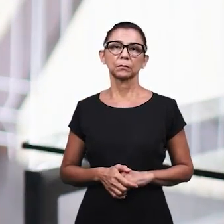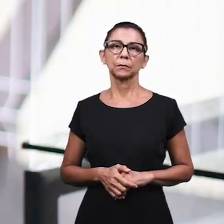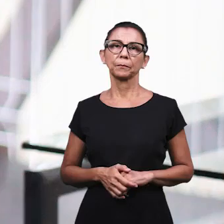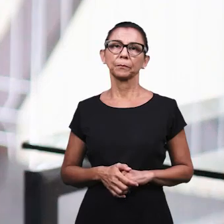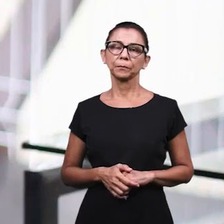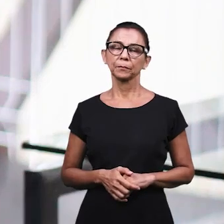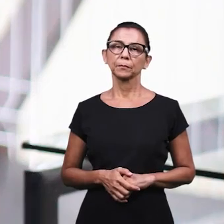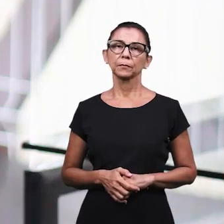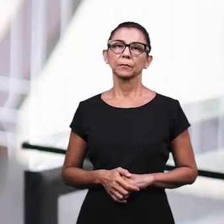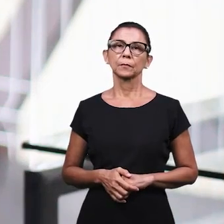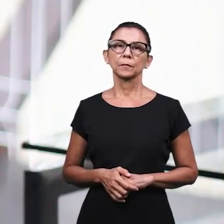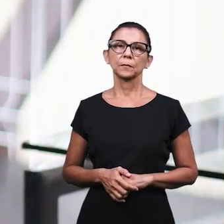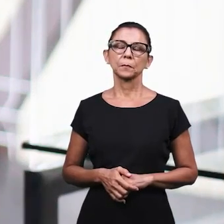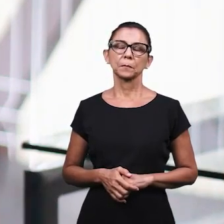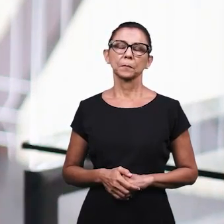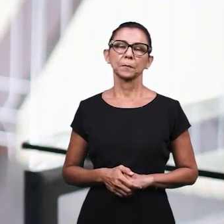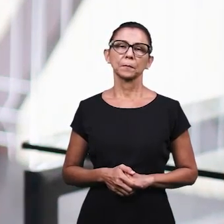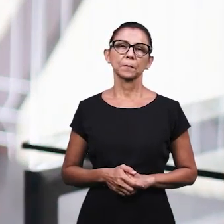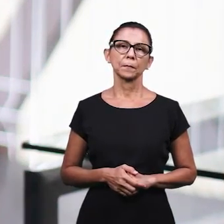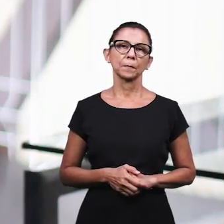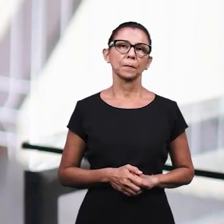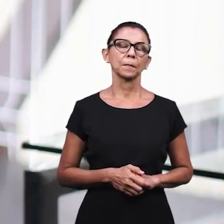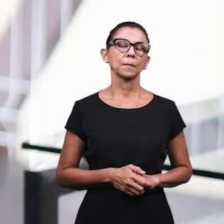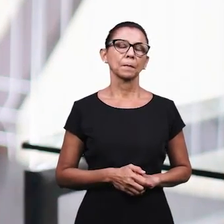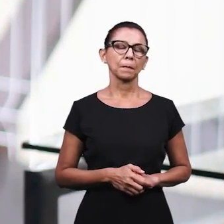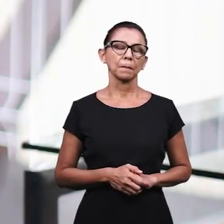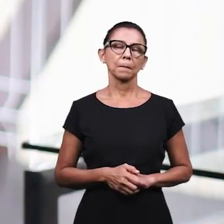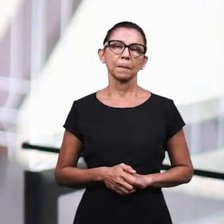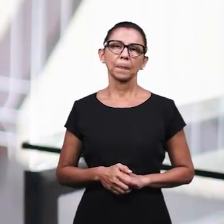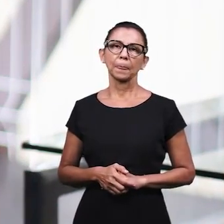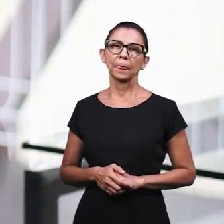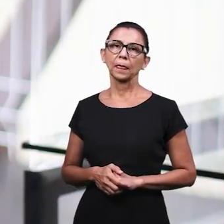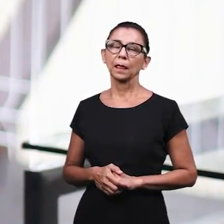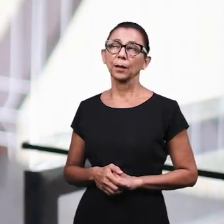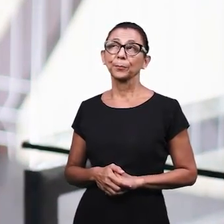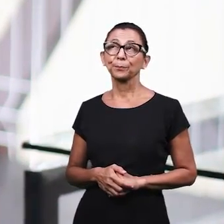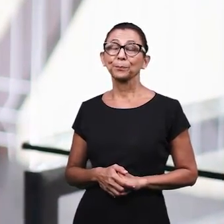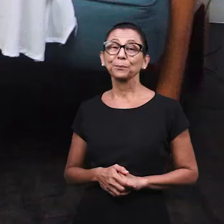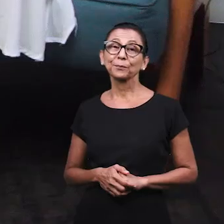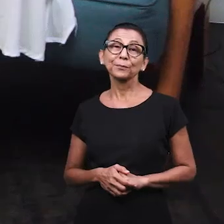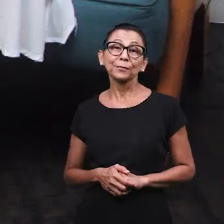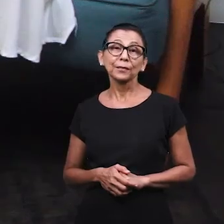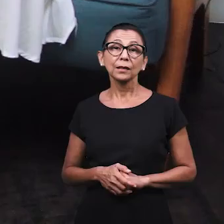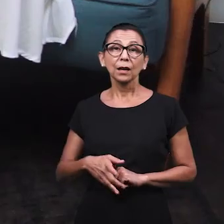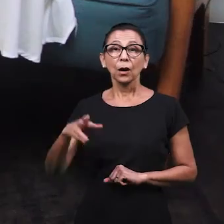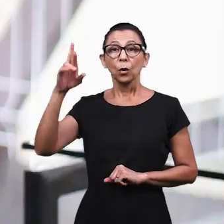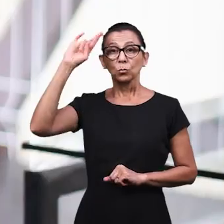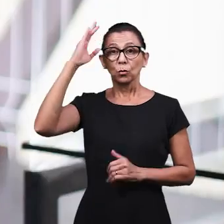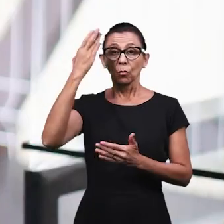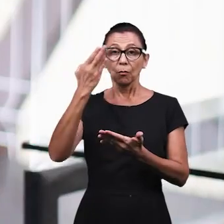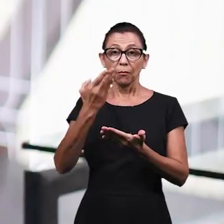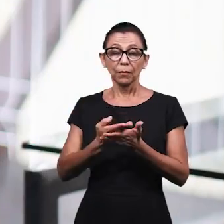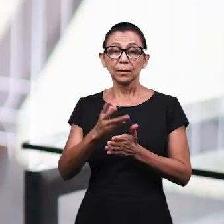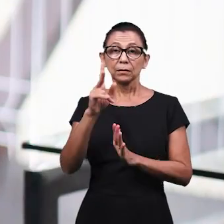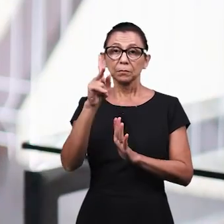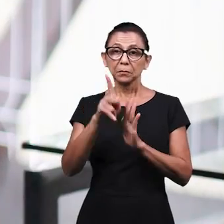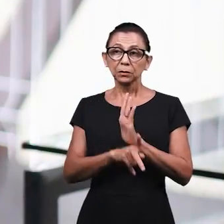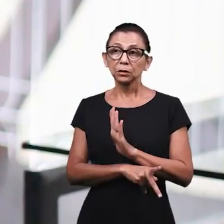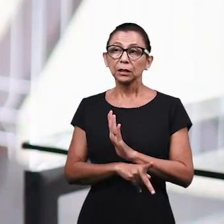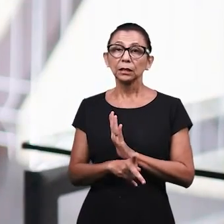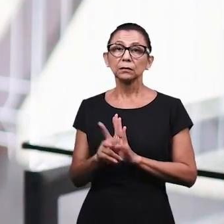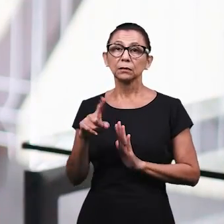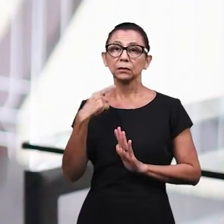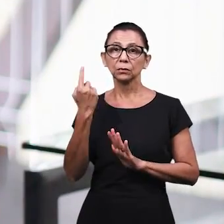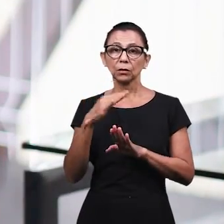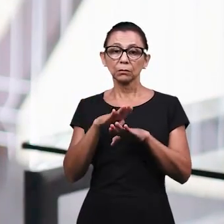já conversei diversas vezes com o senhor, já falou, eu já falei, é muita coisa e nós somos tão pequenininhos, né?